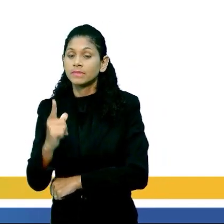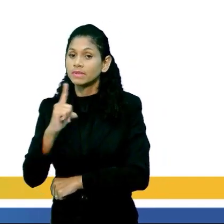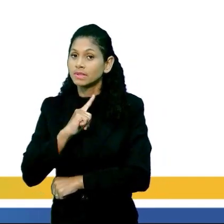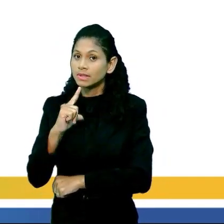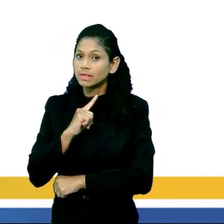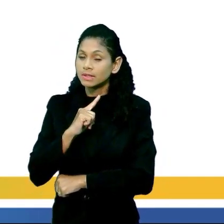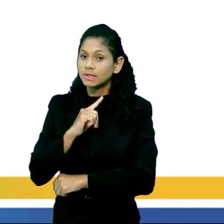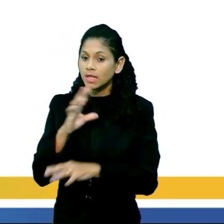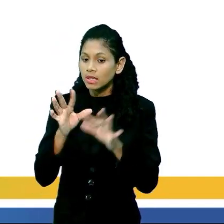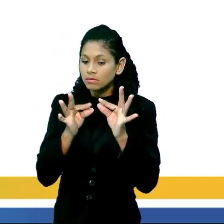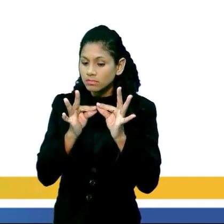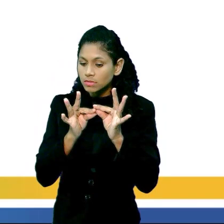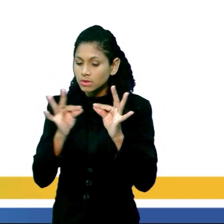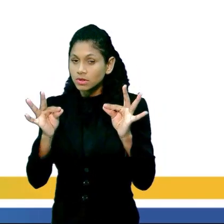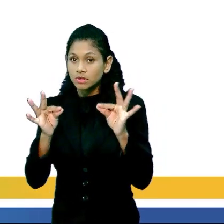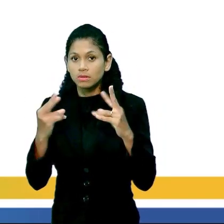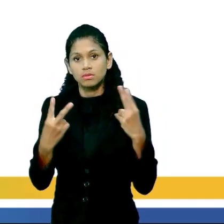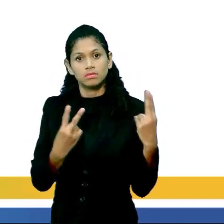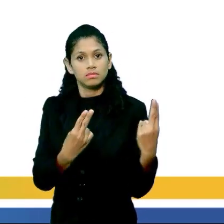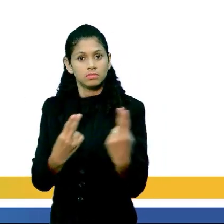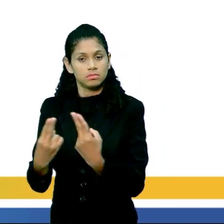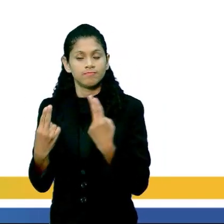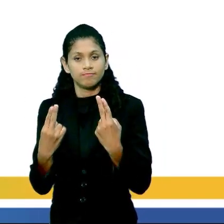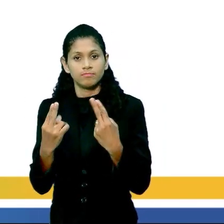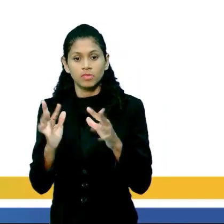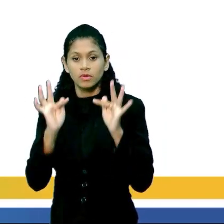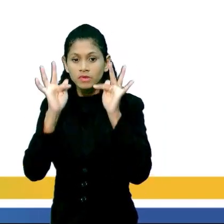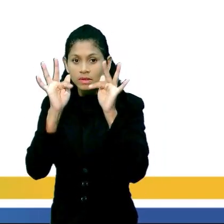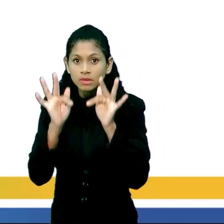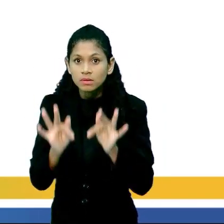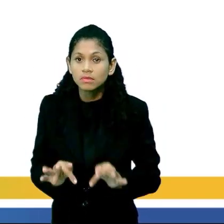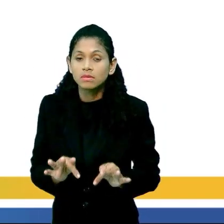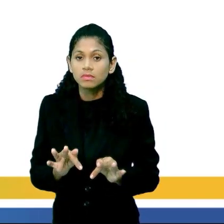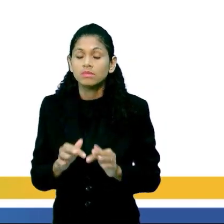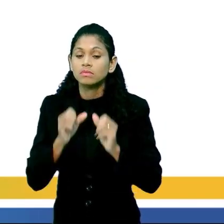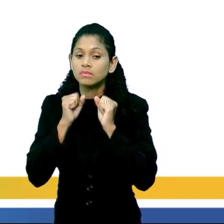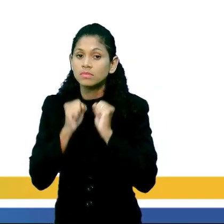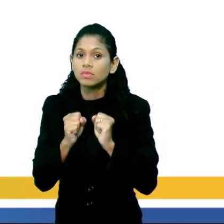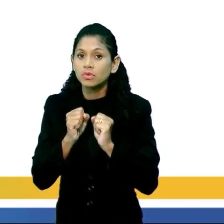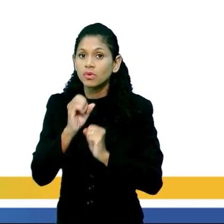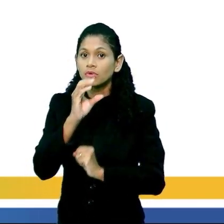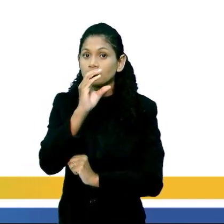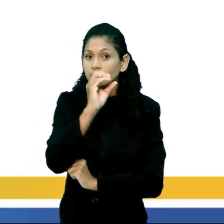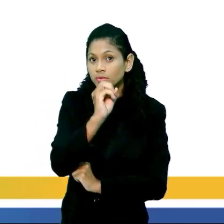medida. Finalmente, basta dividir θ por S1.